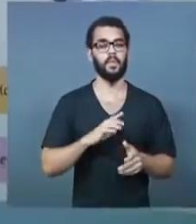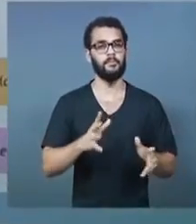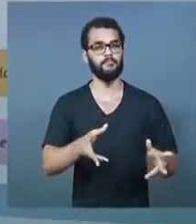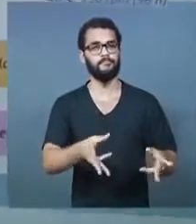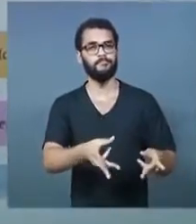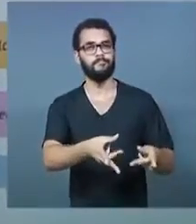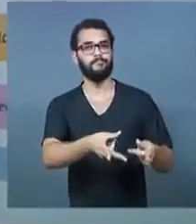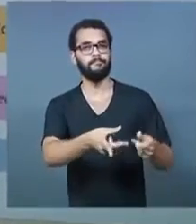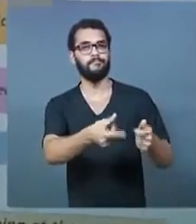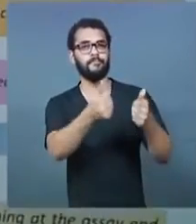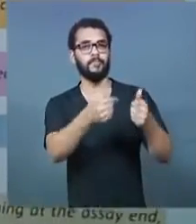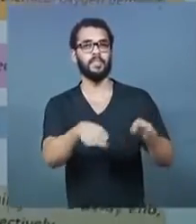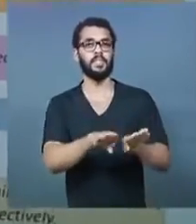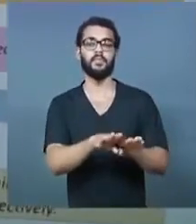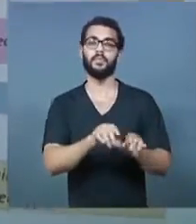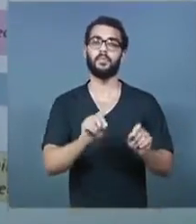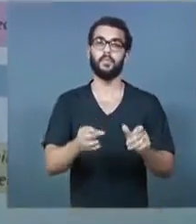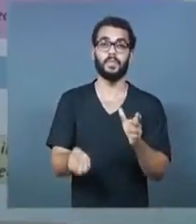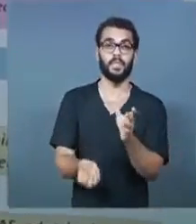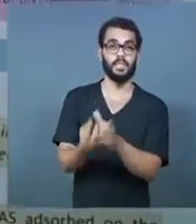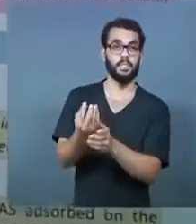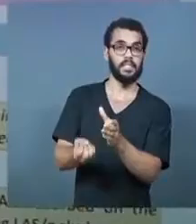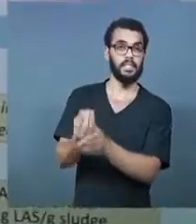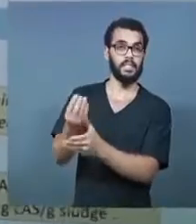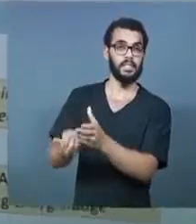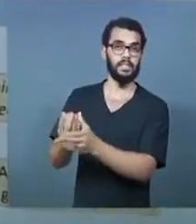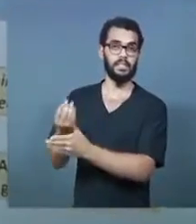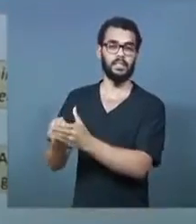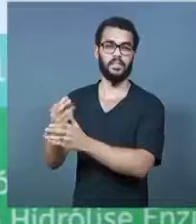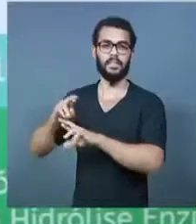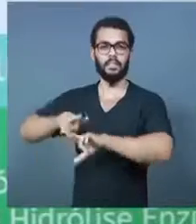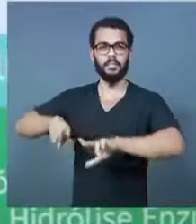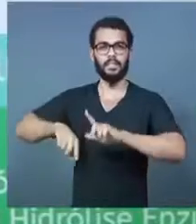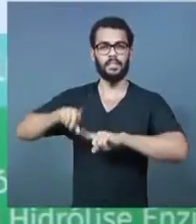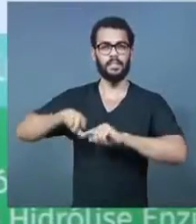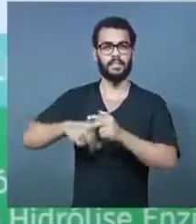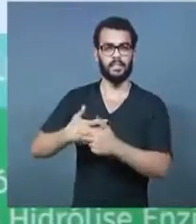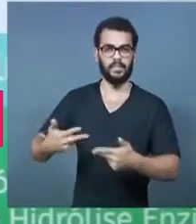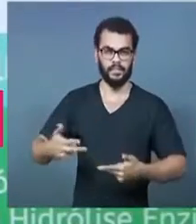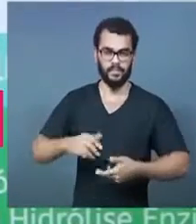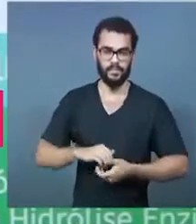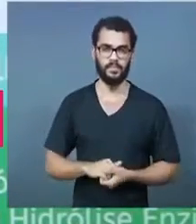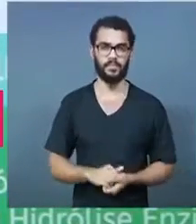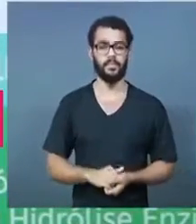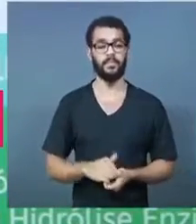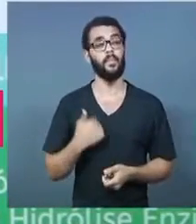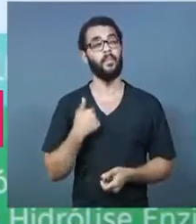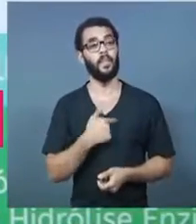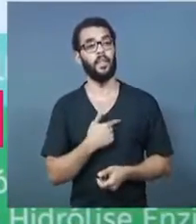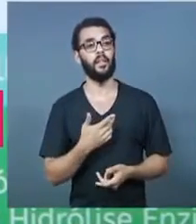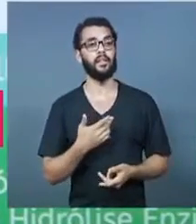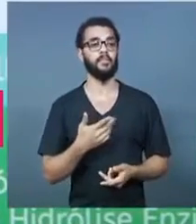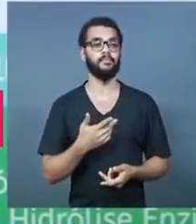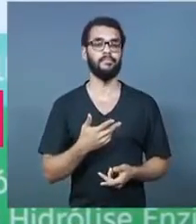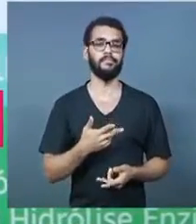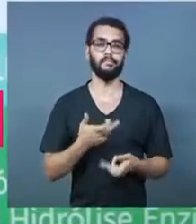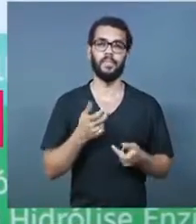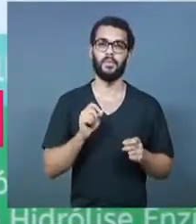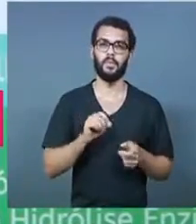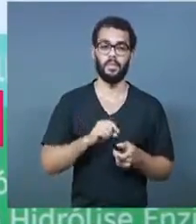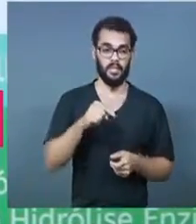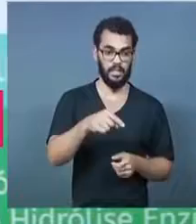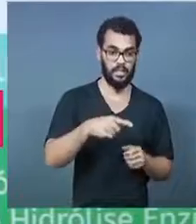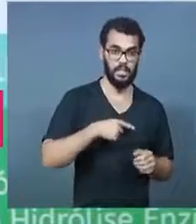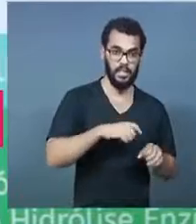e criação, inclusive, de novos produtos para o mercado. A gente tem muita gente, por exemplo, que sai daqui do